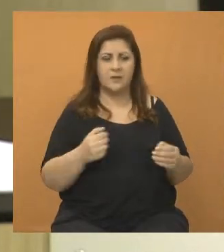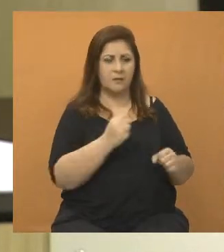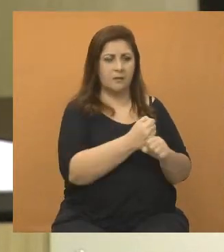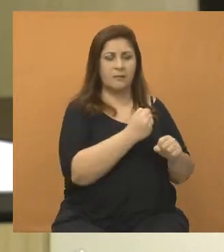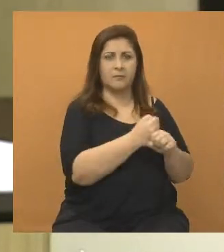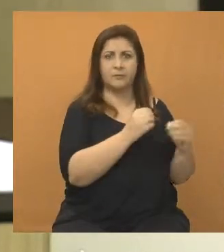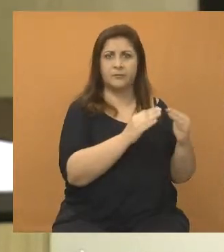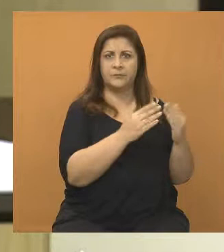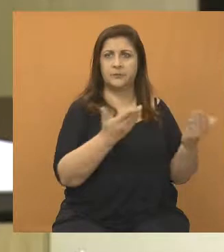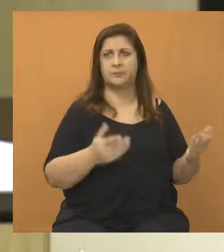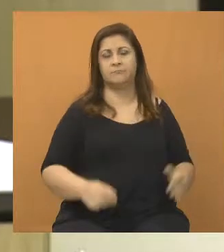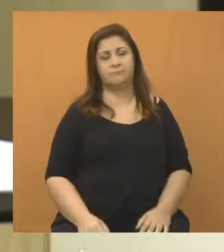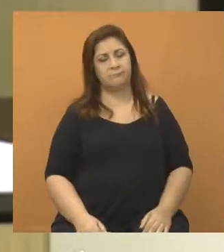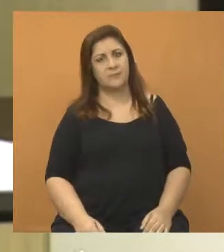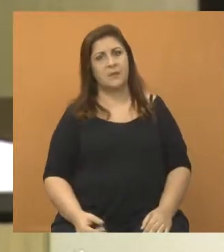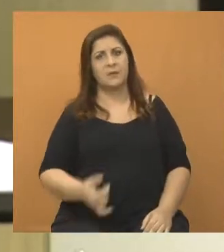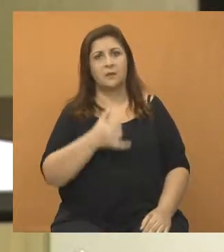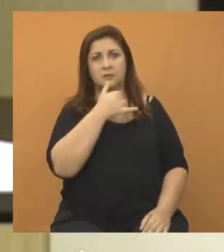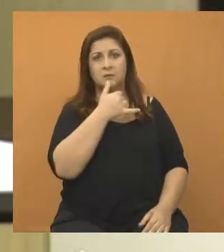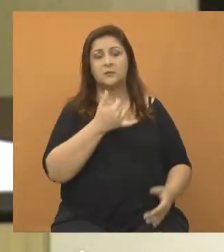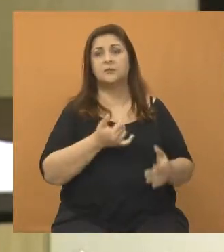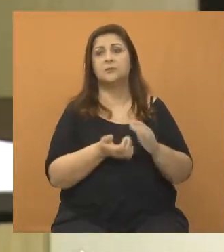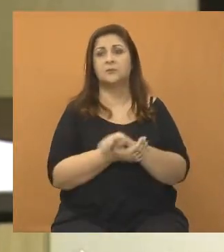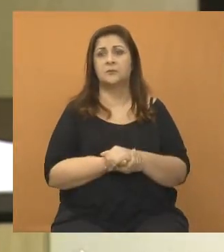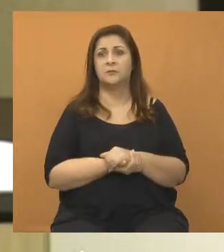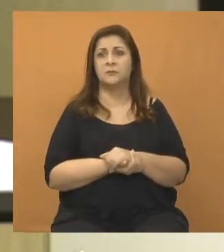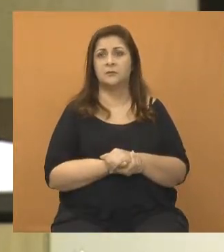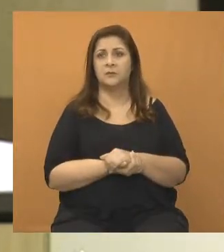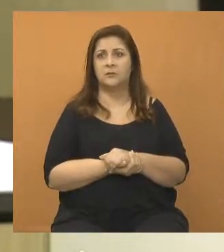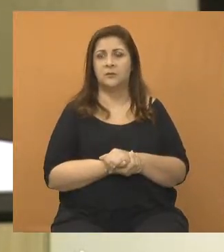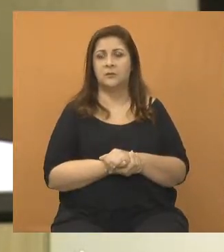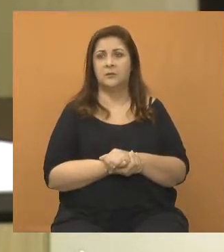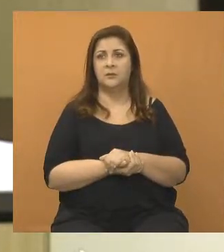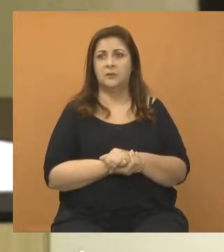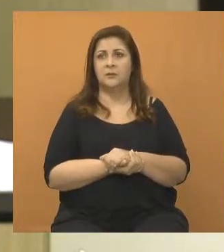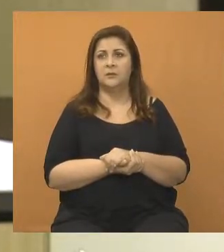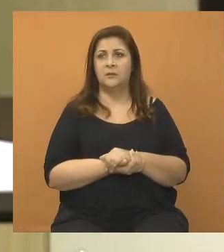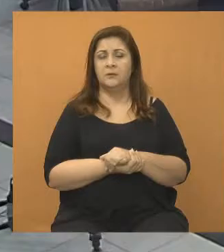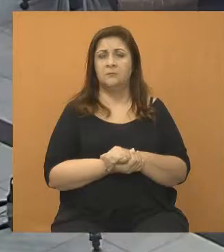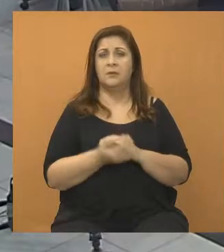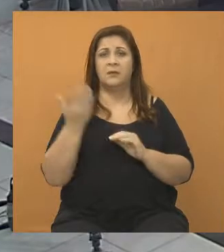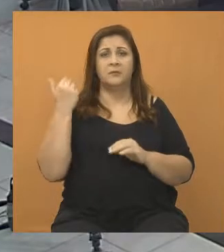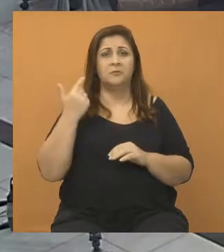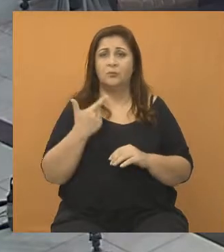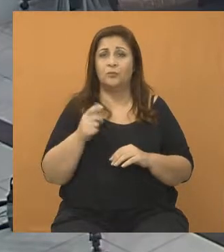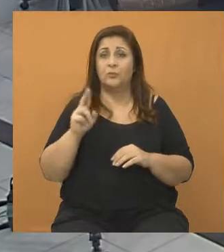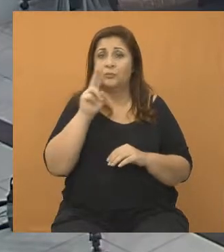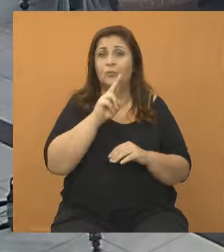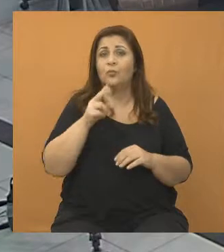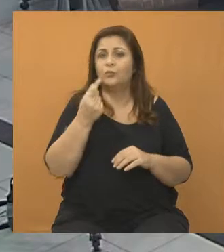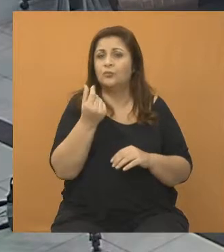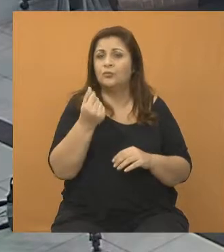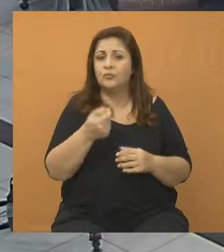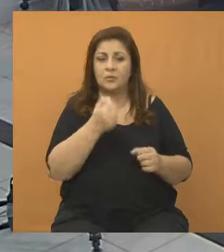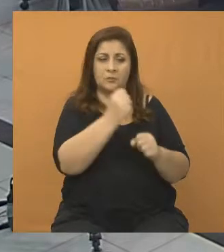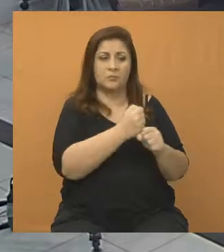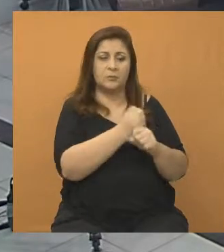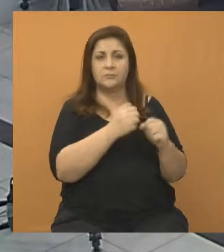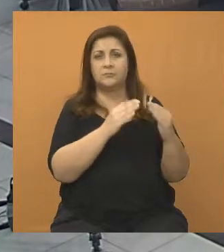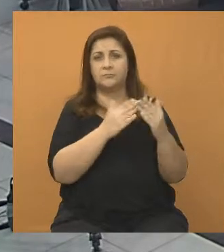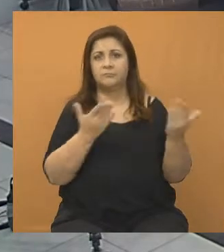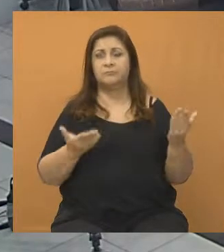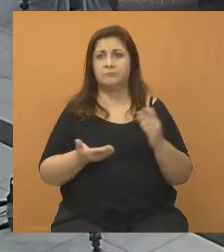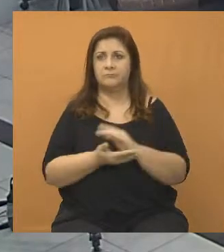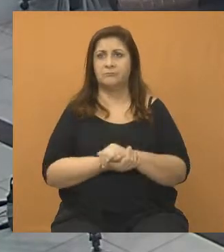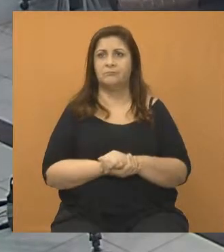pouco meio entristecido por conta que esse dinheiro não foi investido no objetivo central da venda, da alienação desses